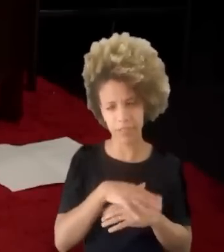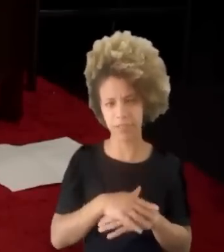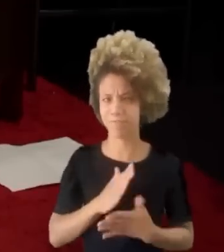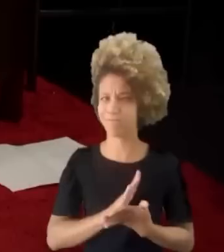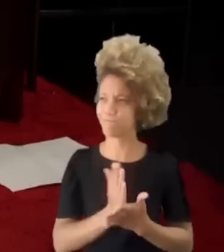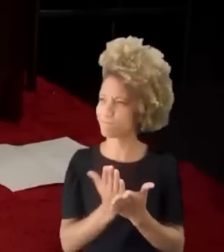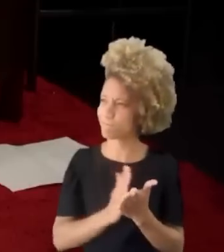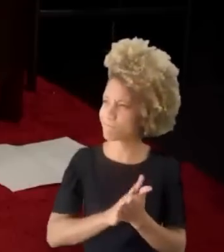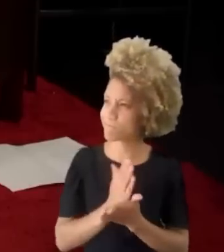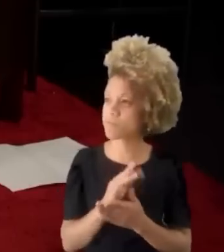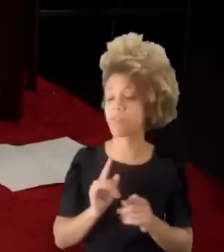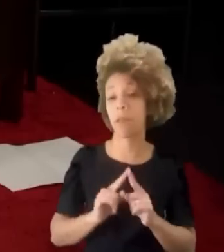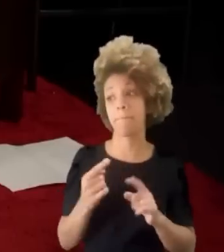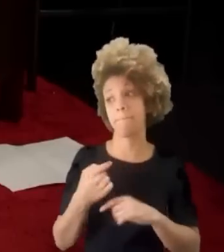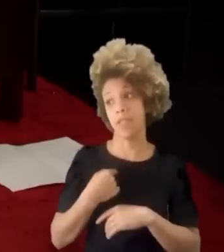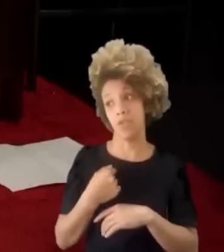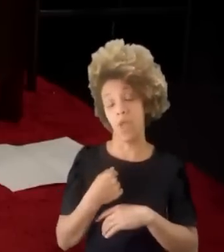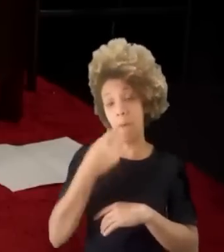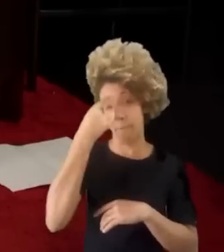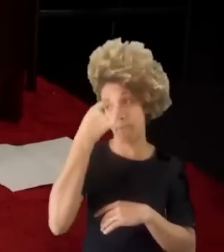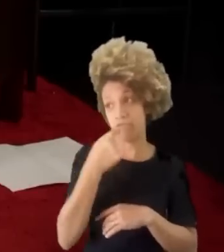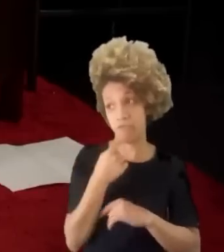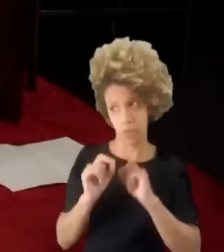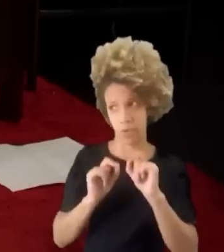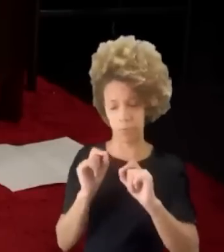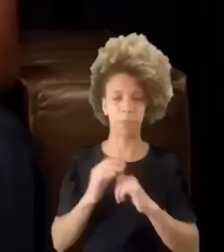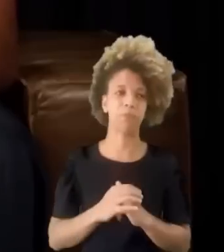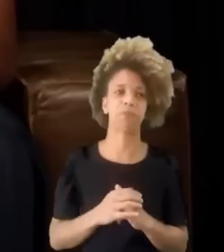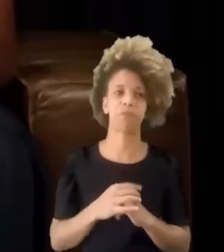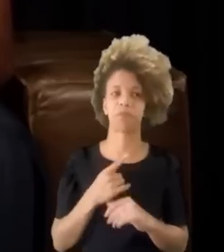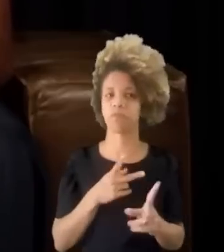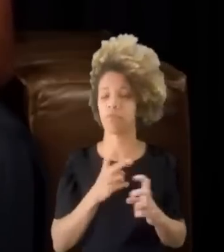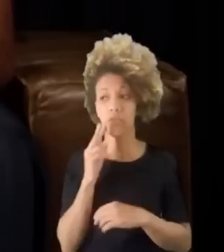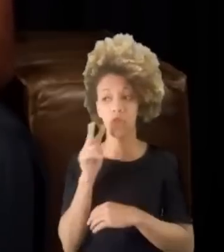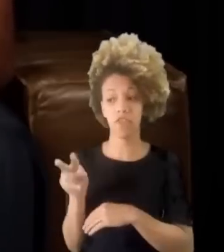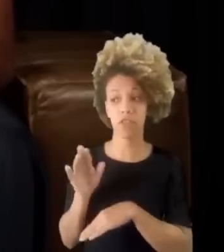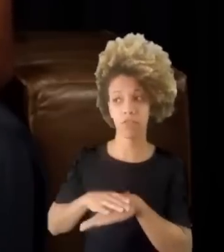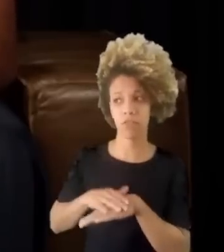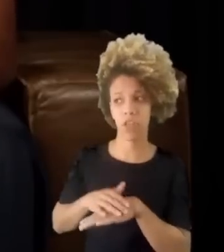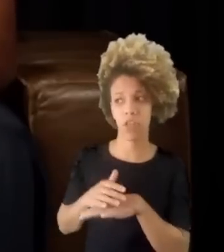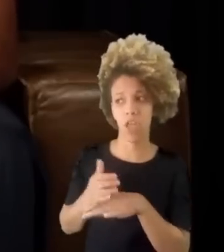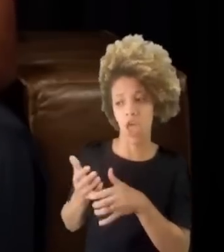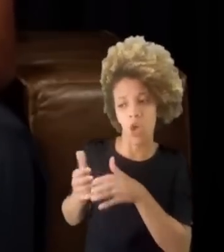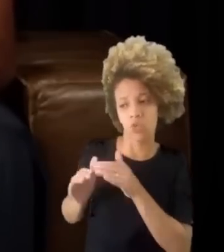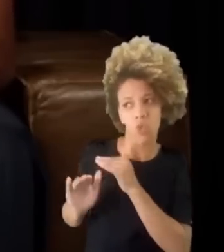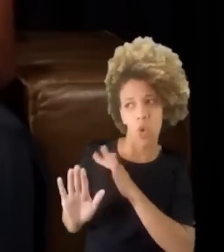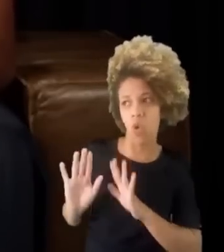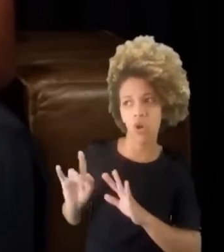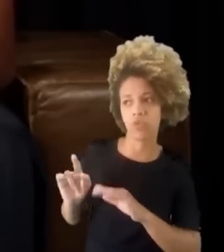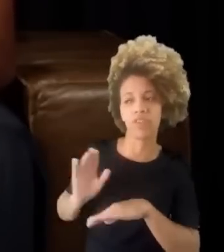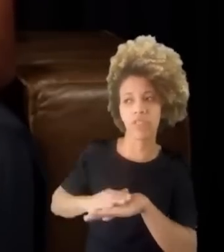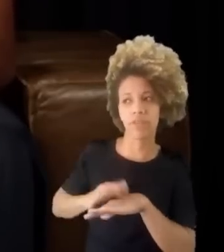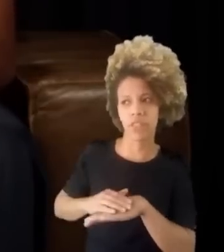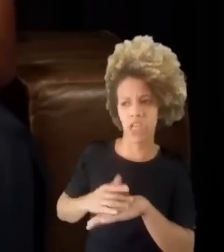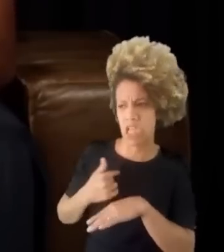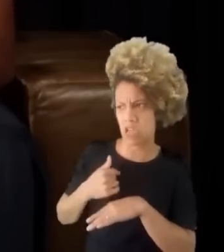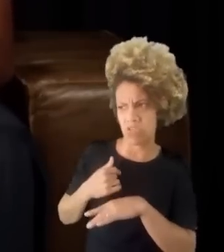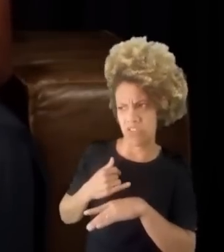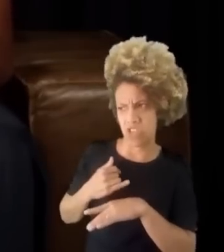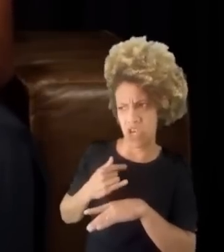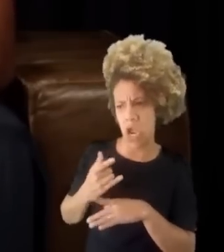me incomodar só que eu tenho o meu perfil é assim parça eu tô vendo você fazer uma parada eu não gosto do que você tá fazendo do que você tá fazendo